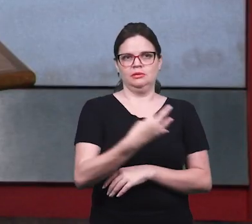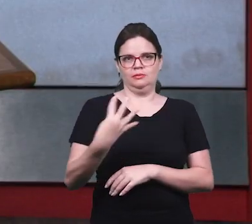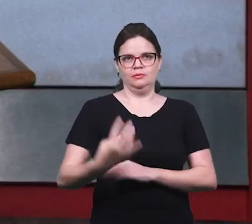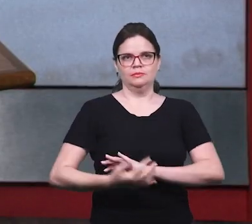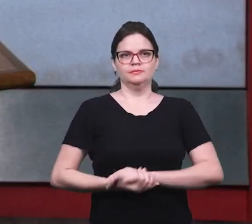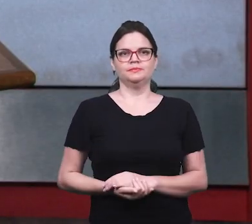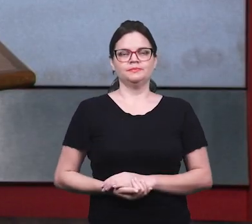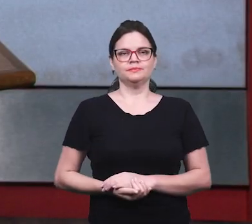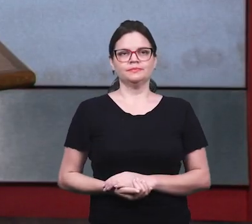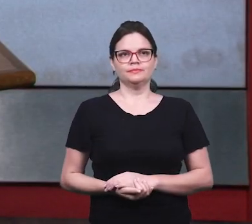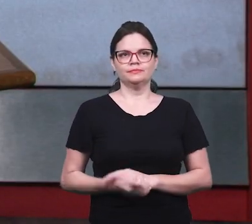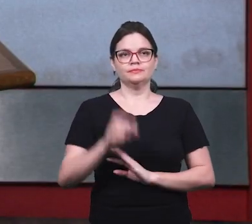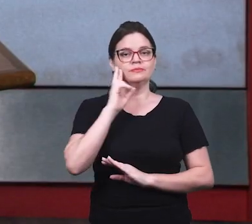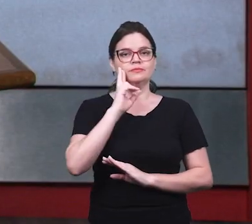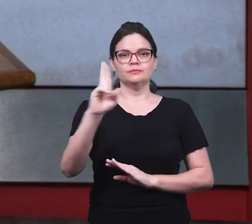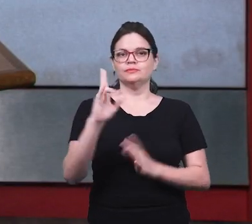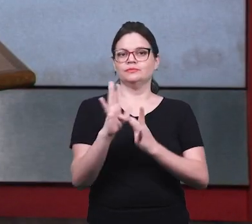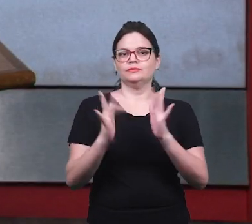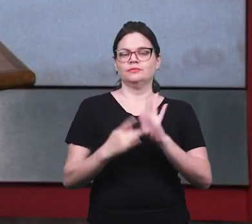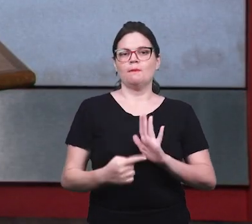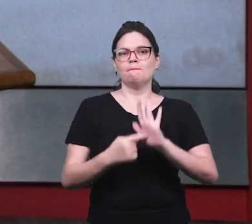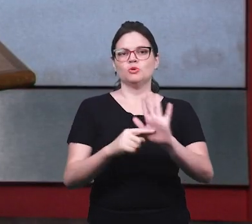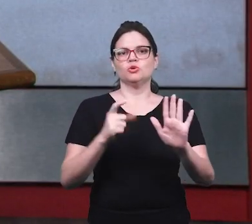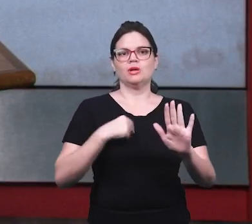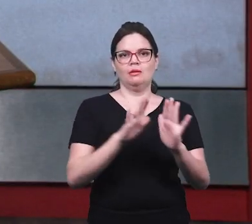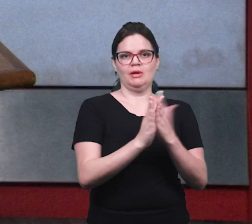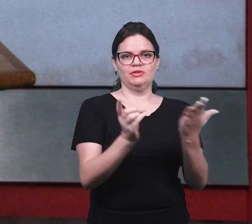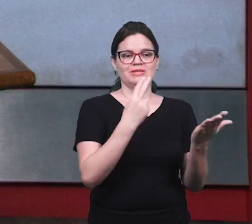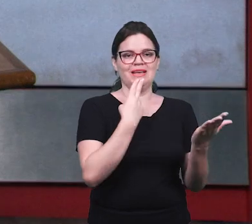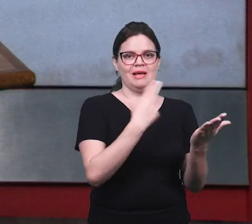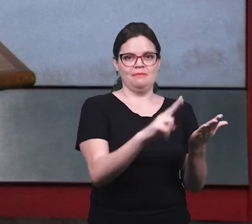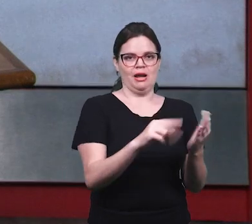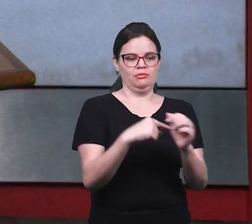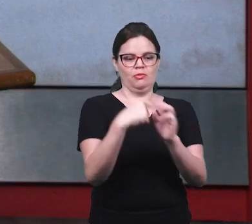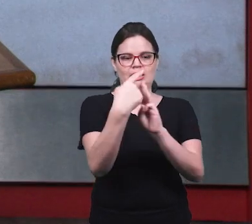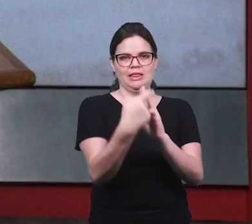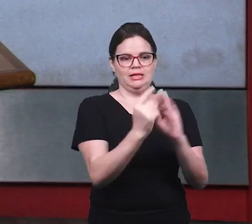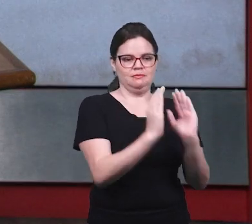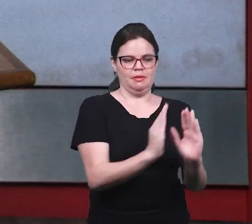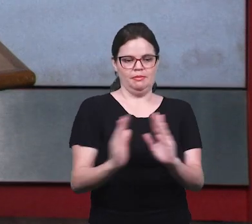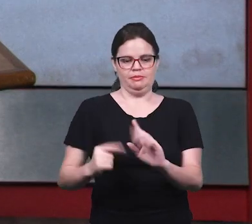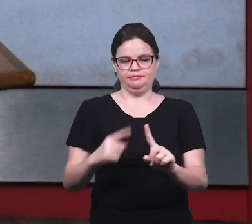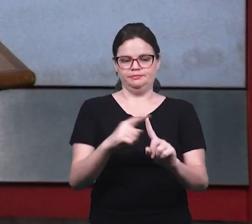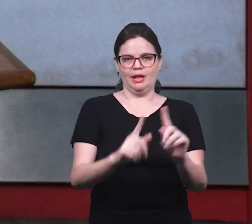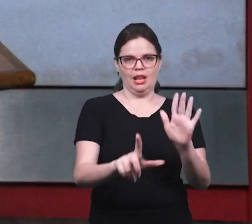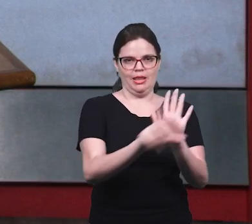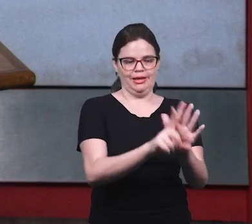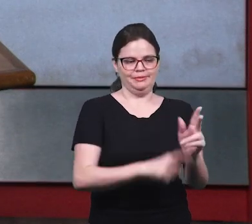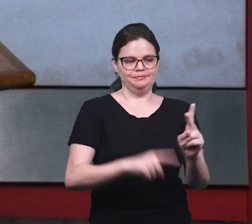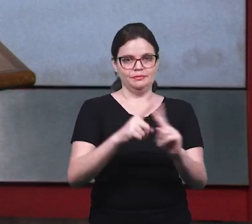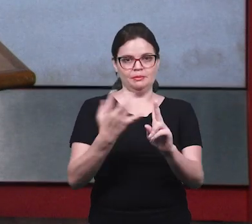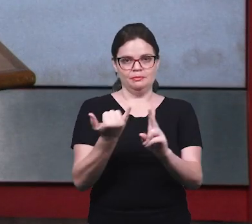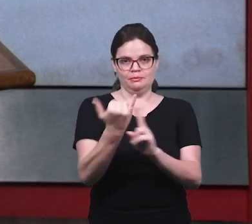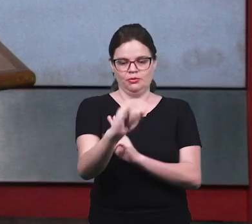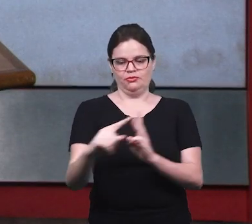O Senhor Jesus resumiu a Bíblia hebraica em 3 partes: a lei, os profetas